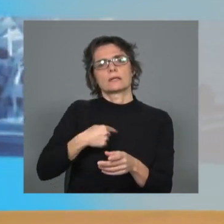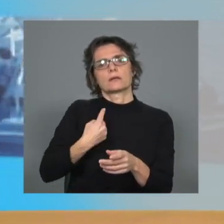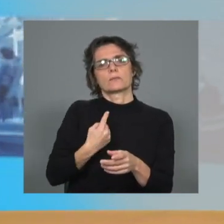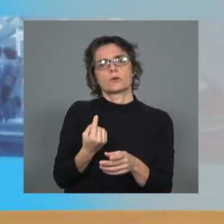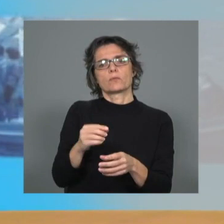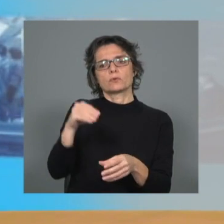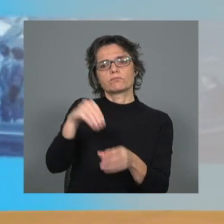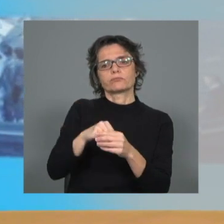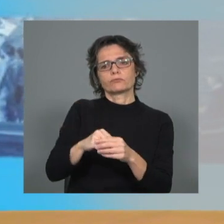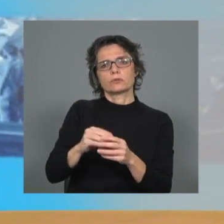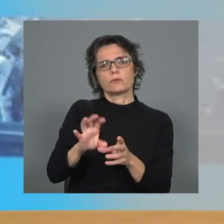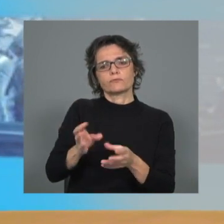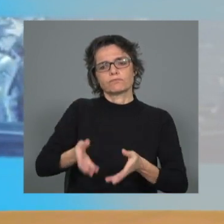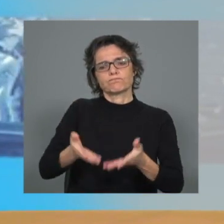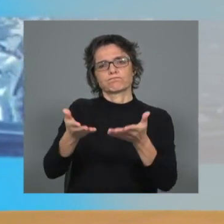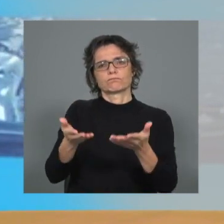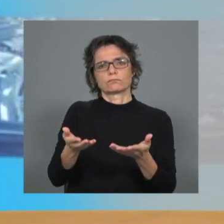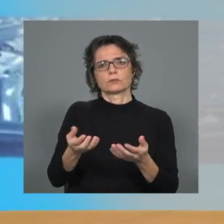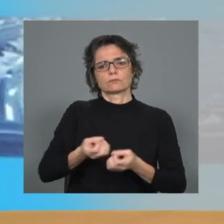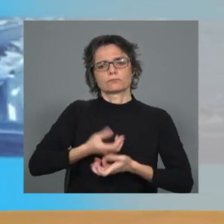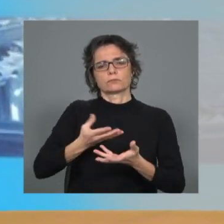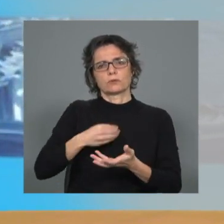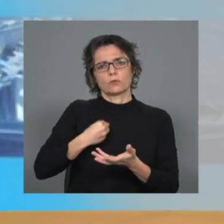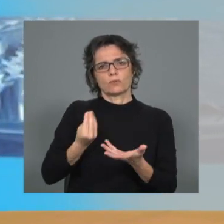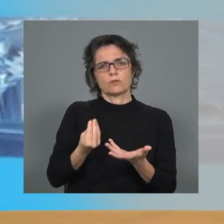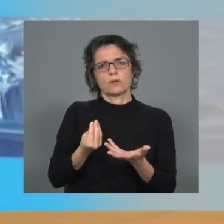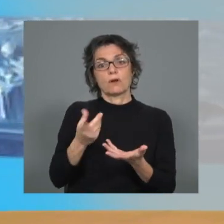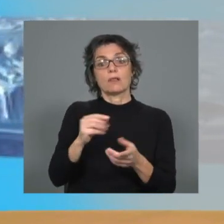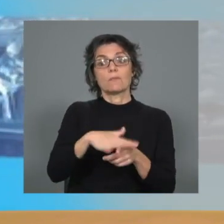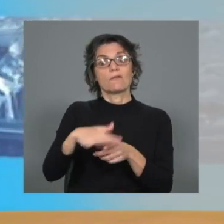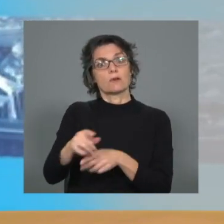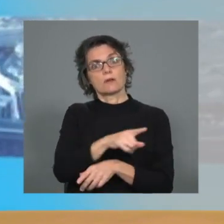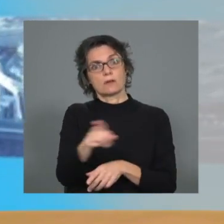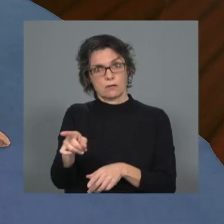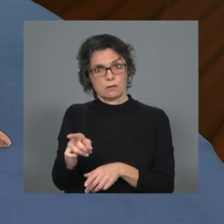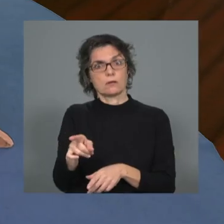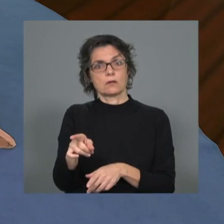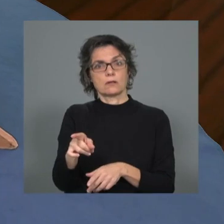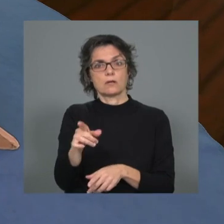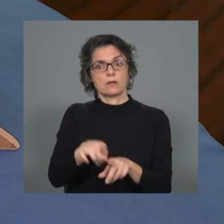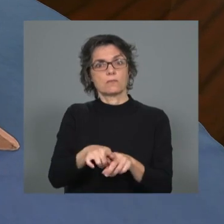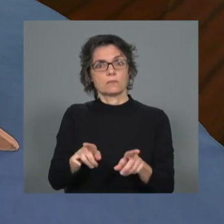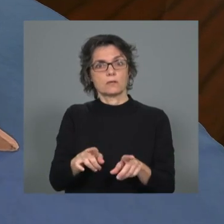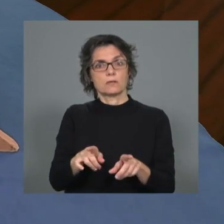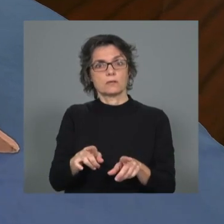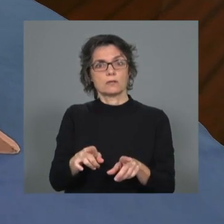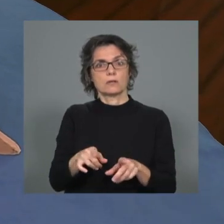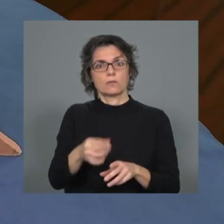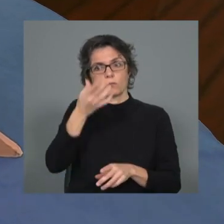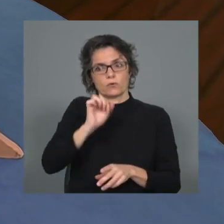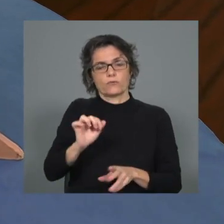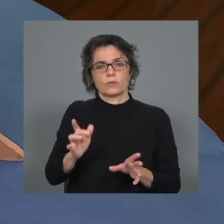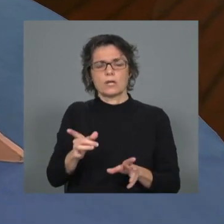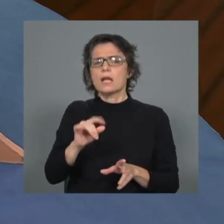esse seu direito de expressar as suas preocupações e de influenciar as políticas. Gostava também de frisar que existem outras formas de